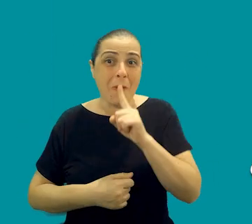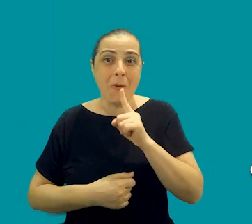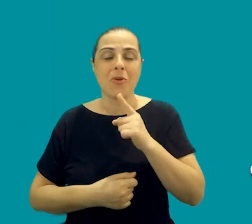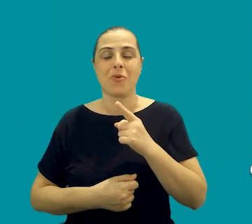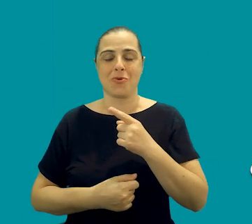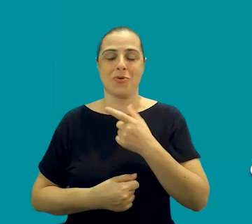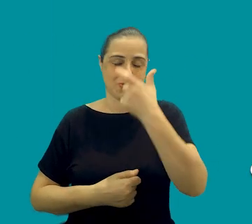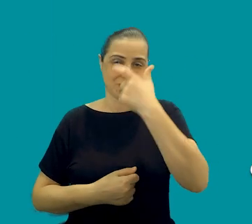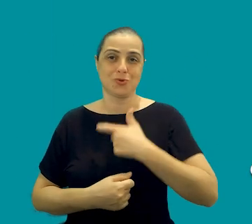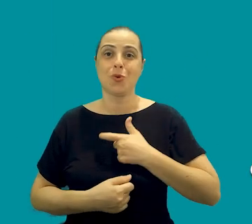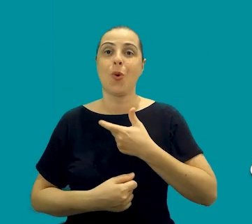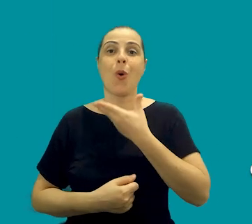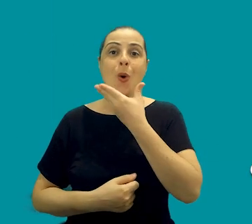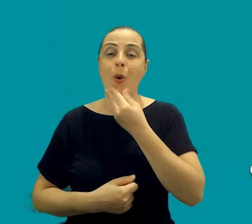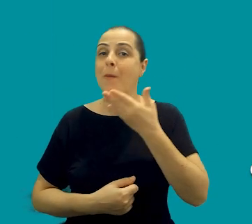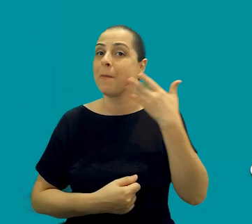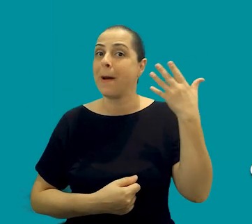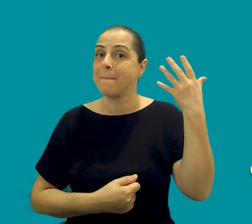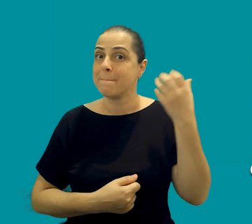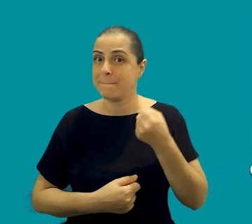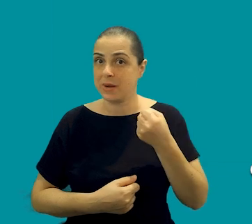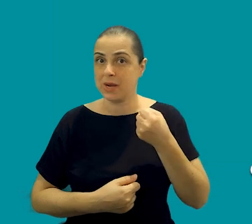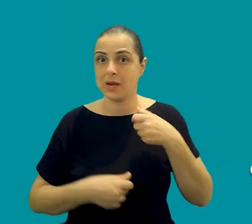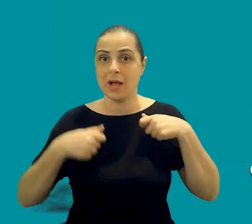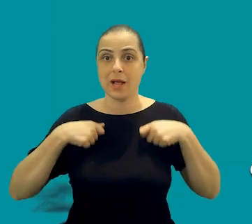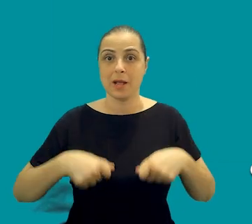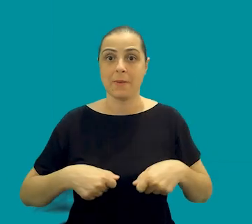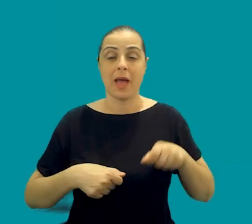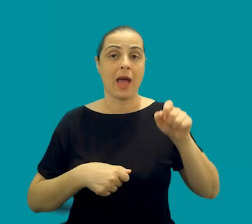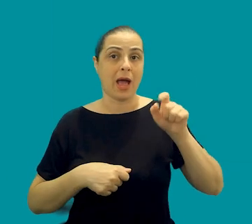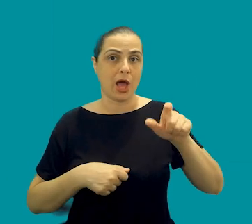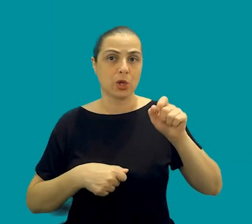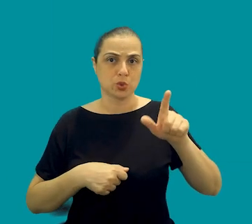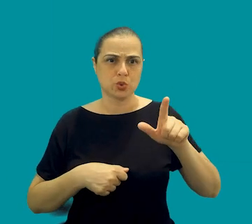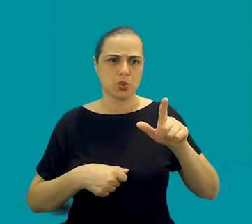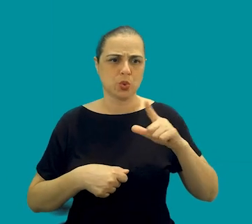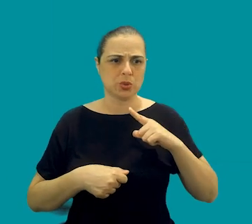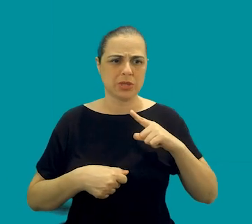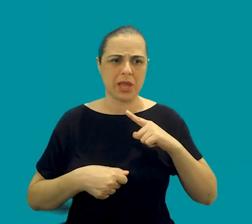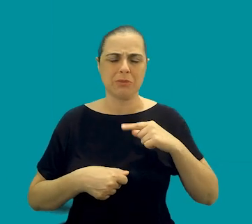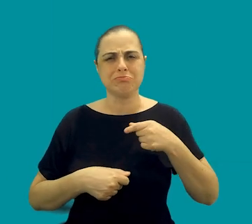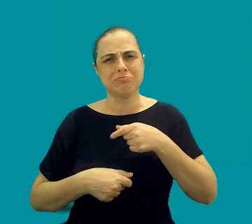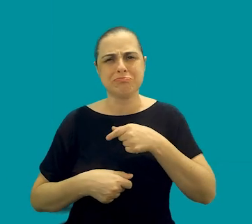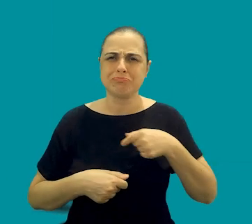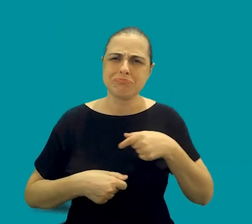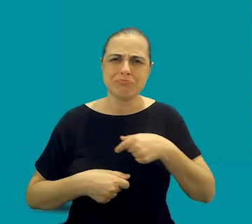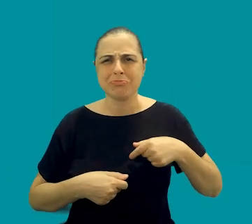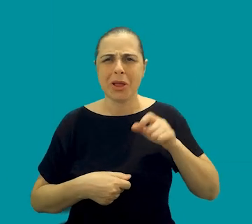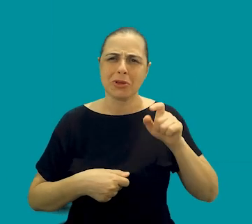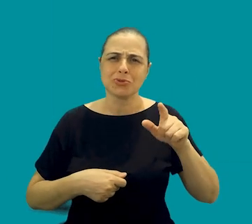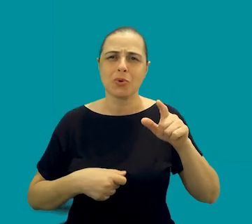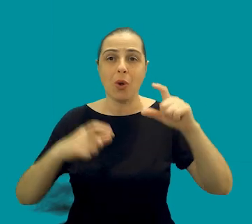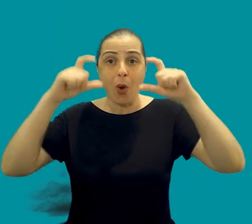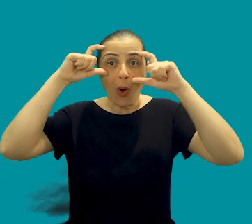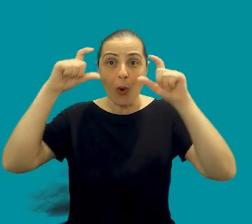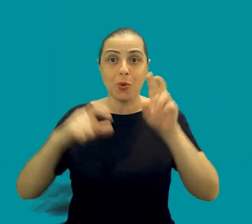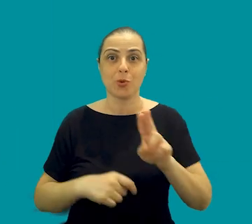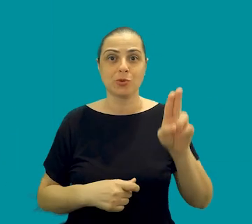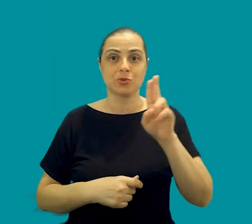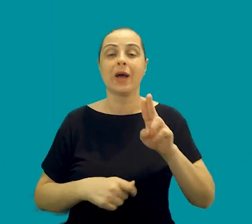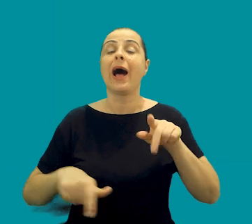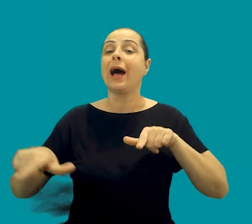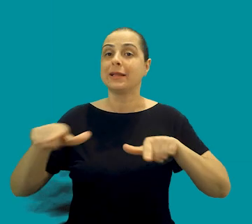Sou branco, um homem branco, estou com uma camisa azul, com um xadrezinho azul, de